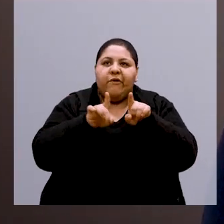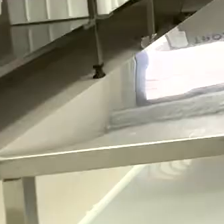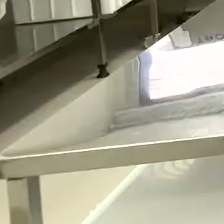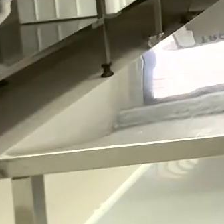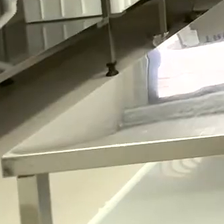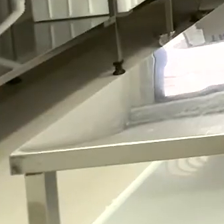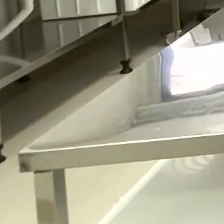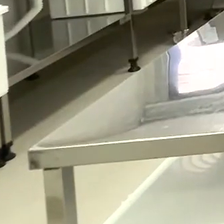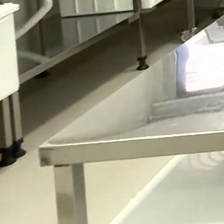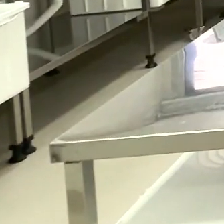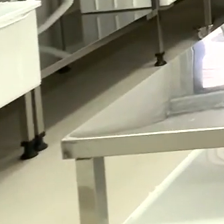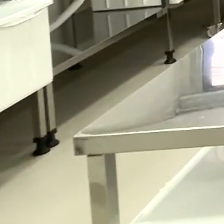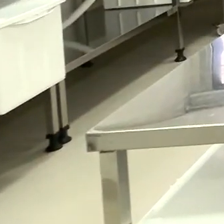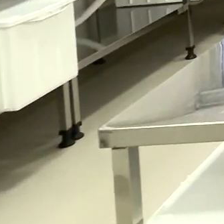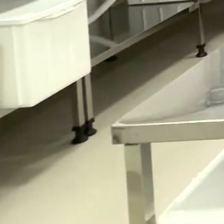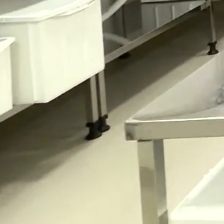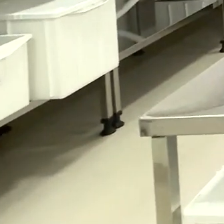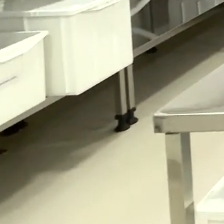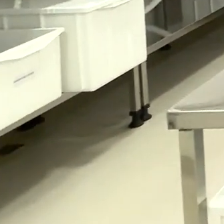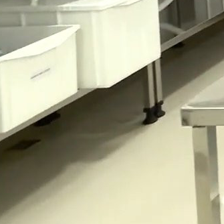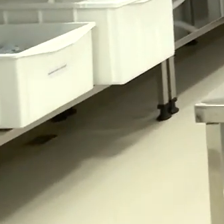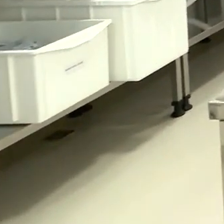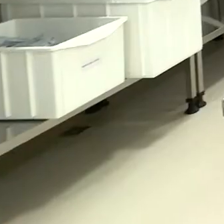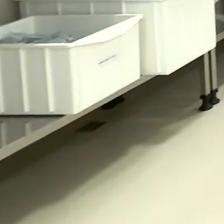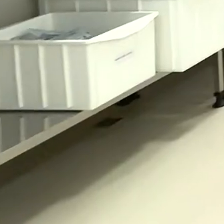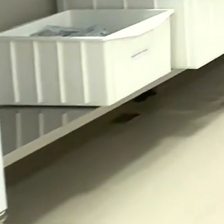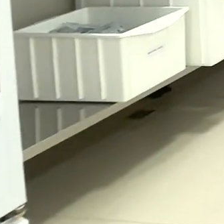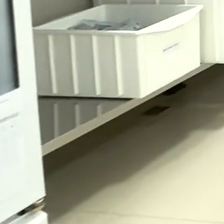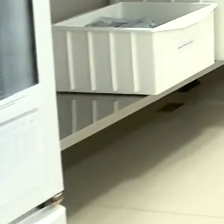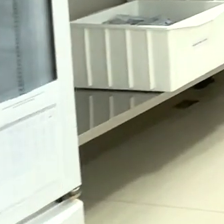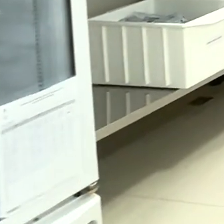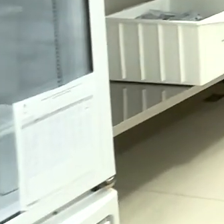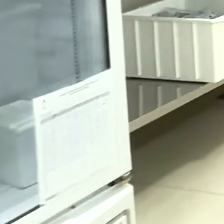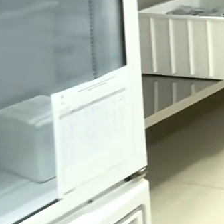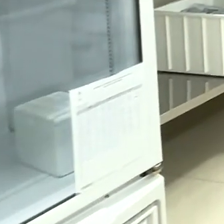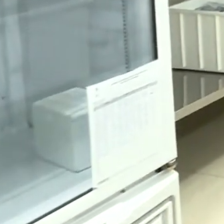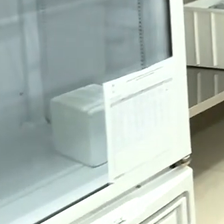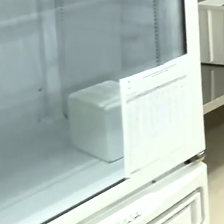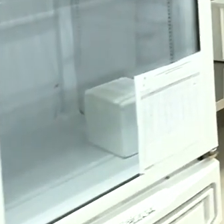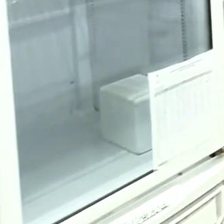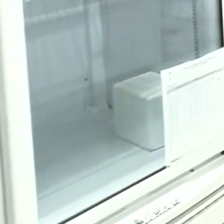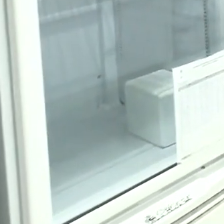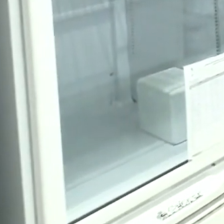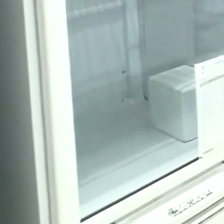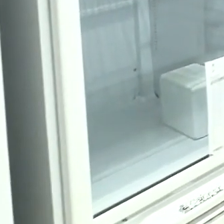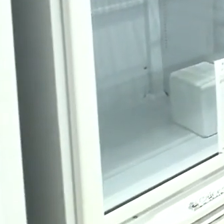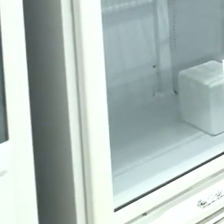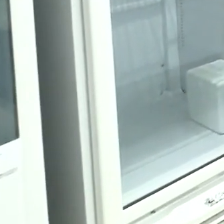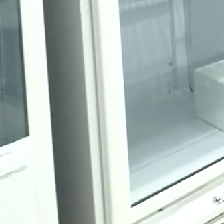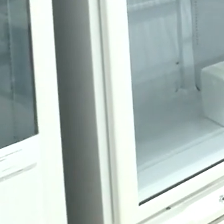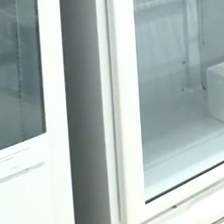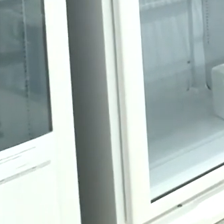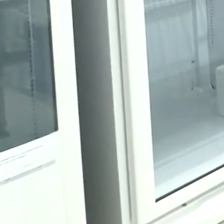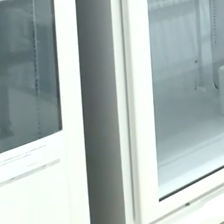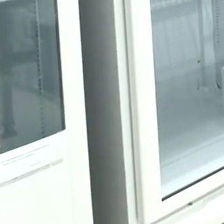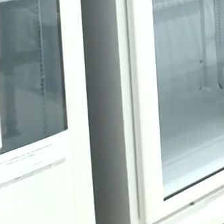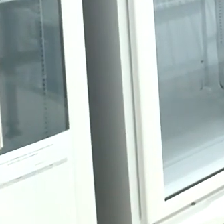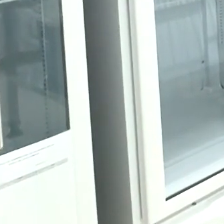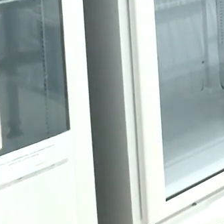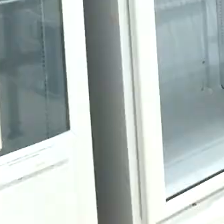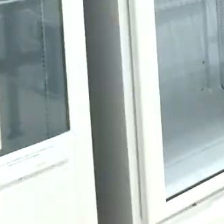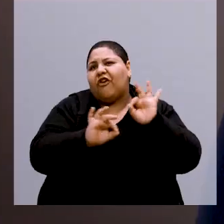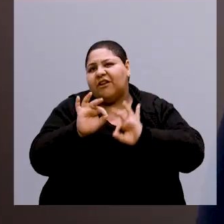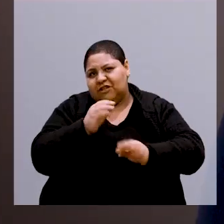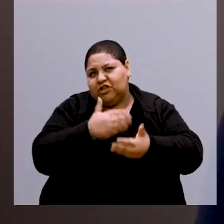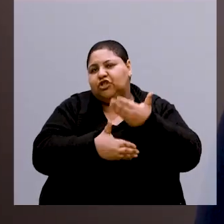podem ser de transição. Então, isso é uma classificação nossa interna. Então, a mãe trazendo a carteirinha de gestante, nos passando quando essa criança nasceu, enfim, a gente